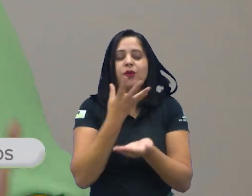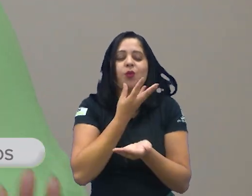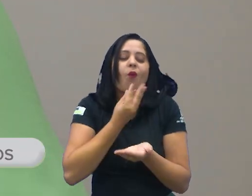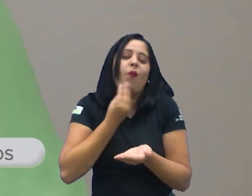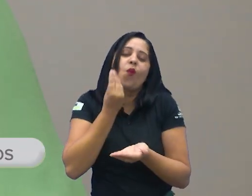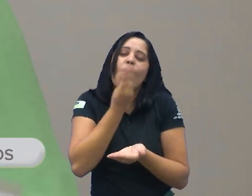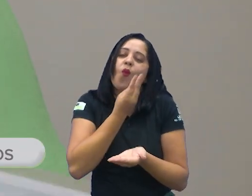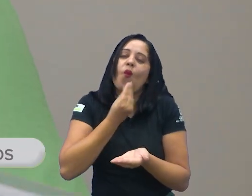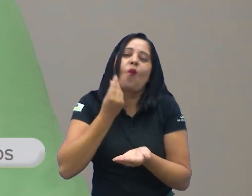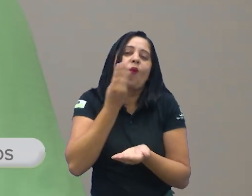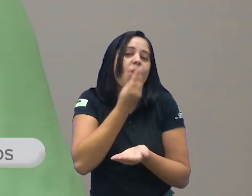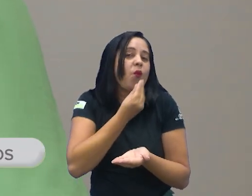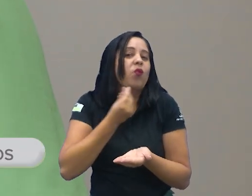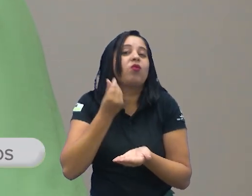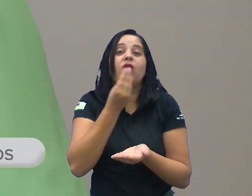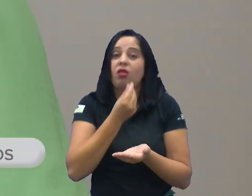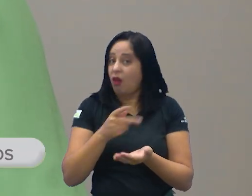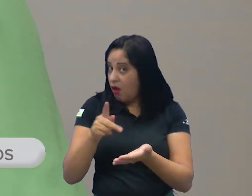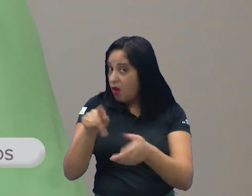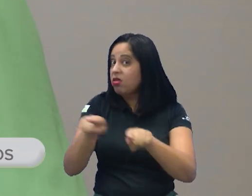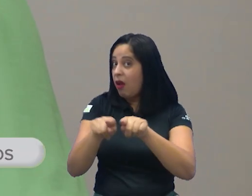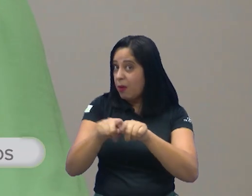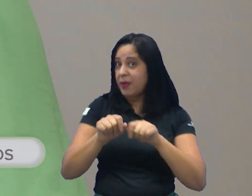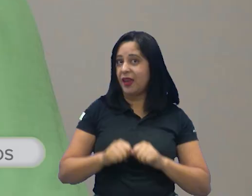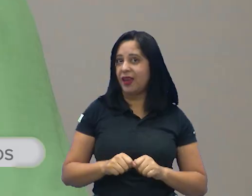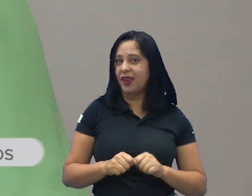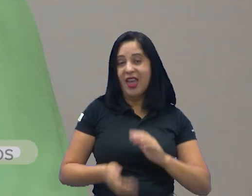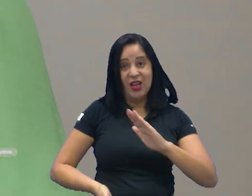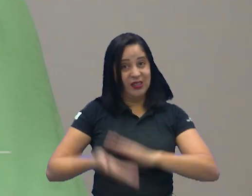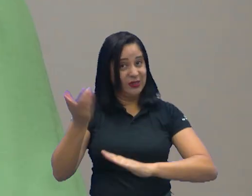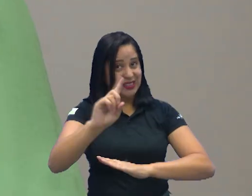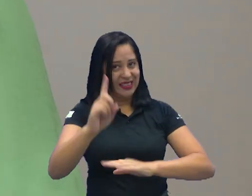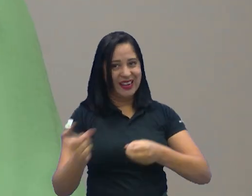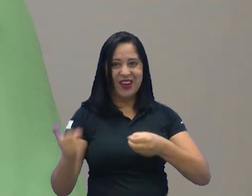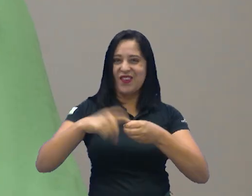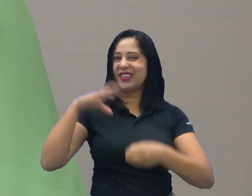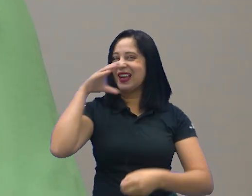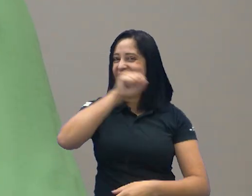quanto qualquer outro tipo de alimentação. Então fica por aí que a gente já volta.